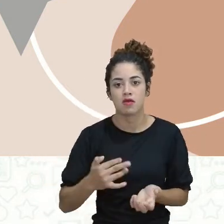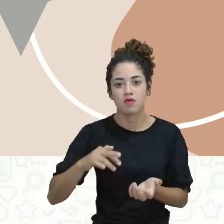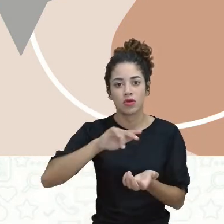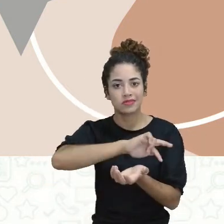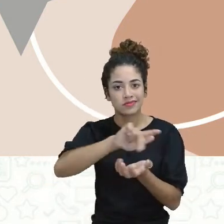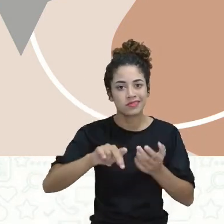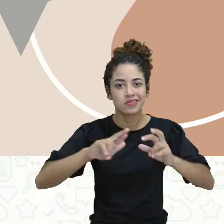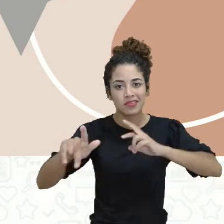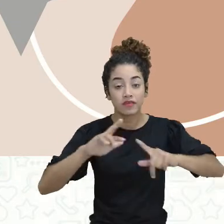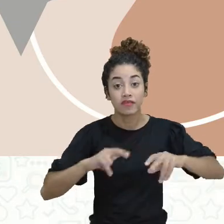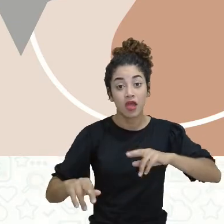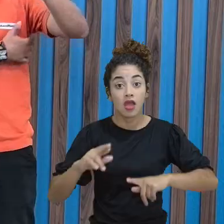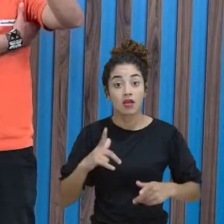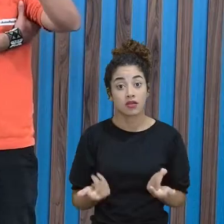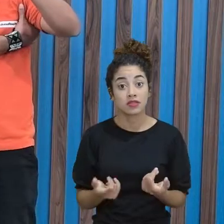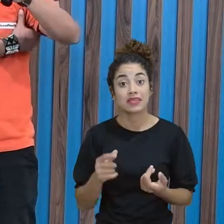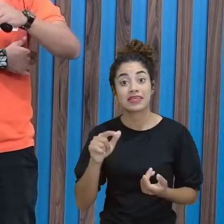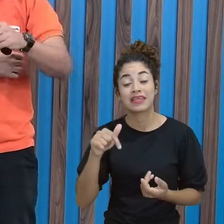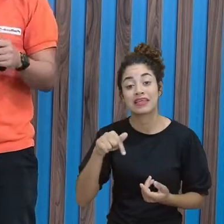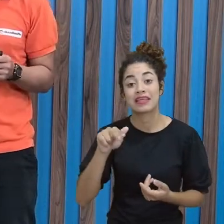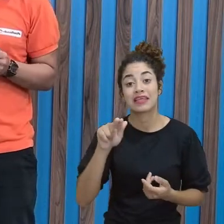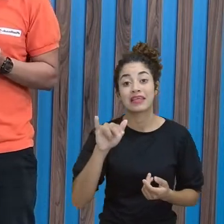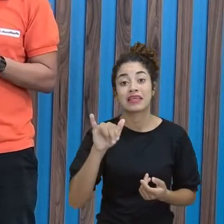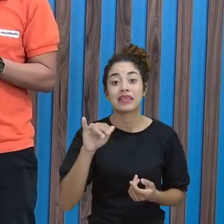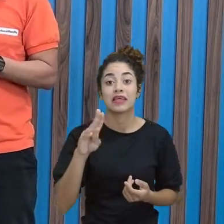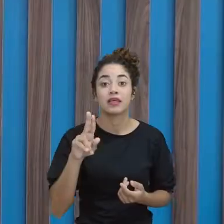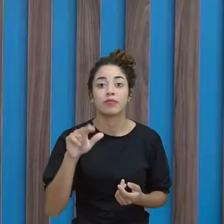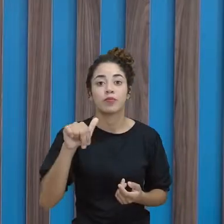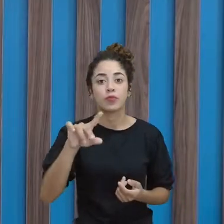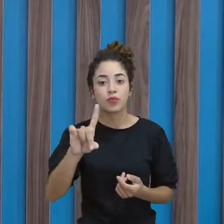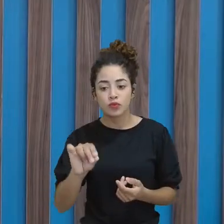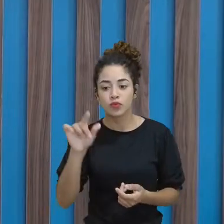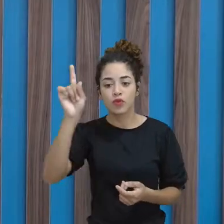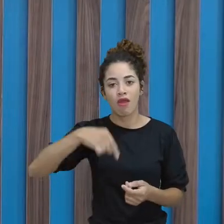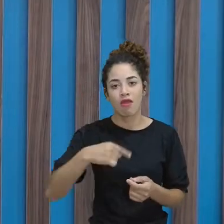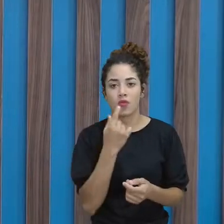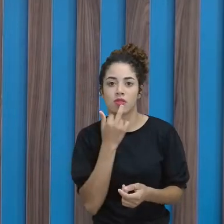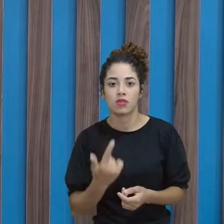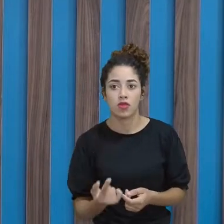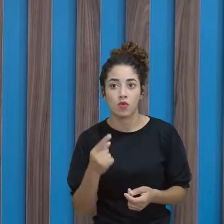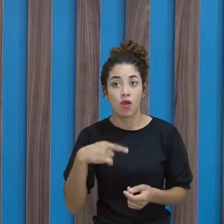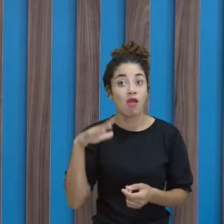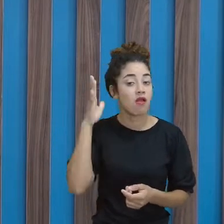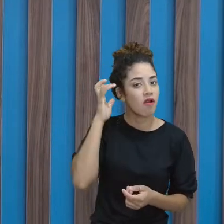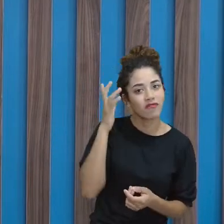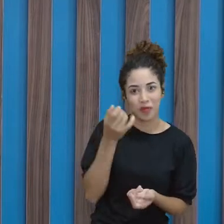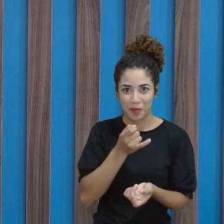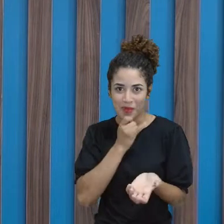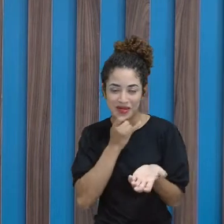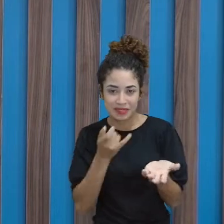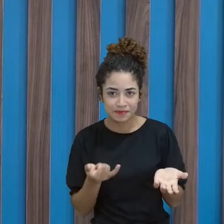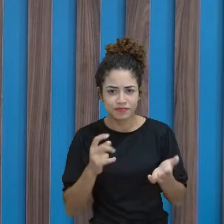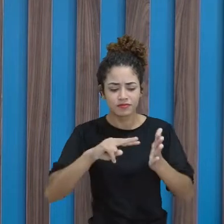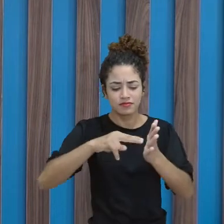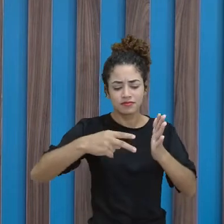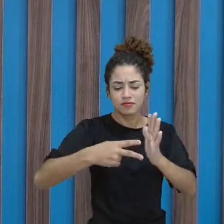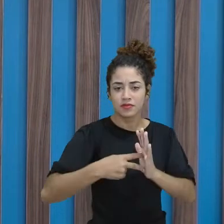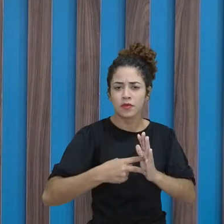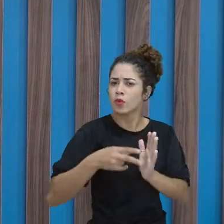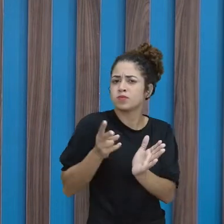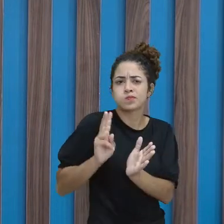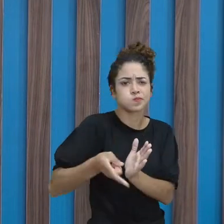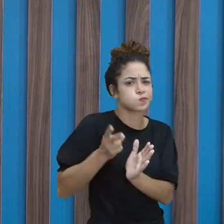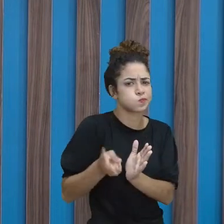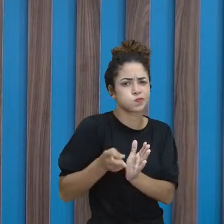o quimbundo é um desses grupos. Então, cafuné. E o significado, pessoal, ele